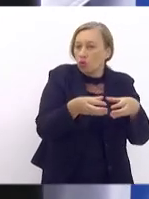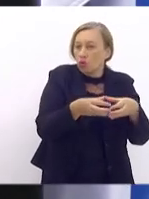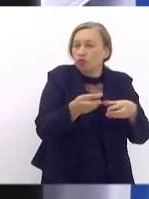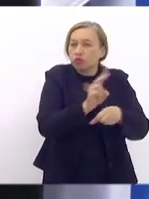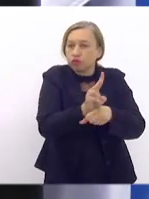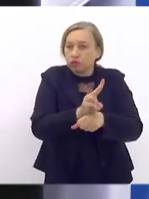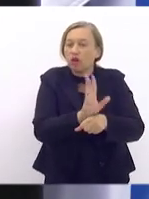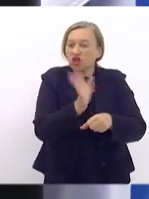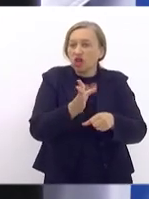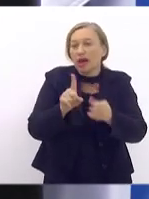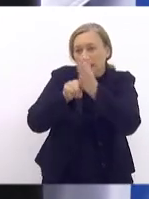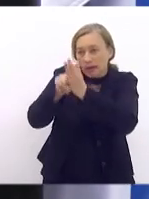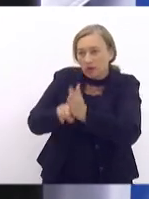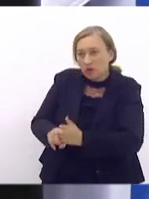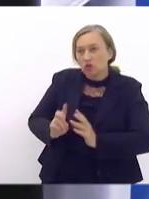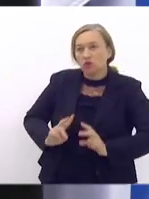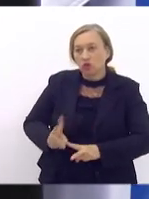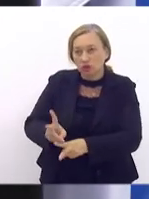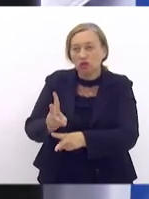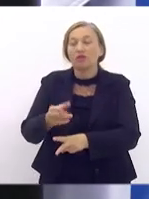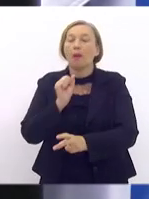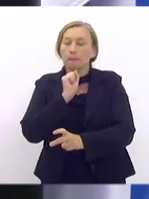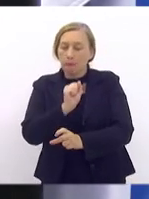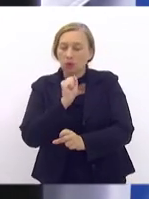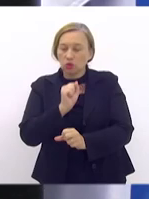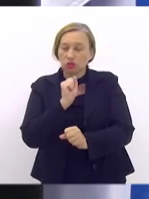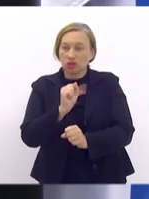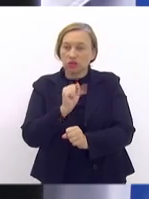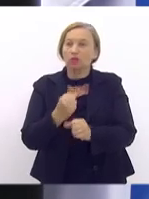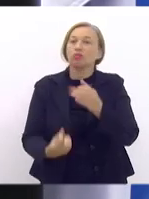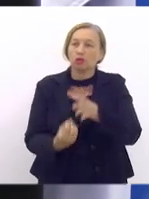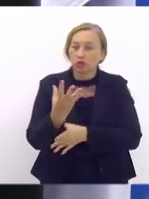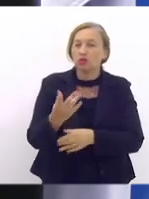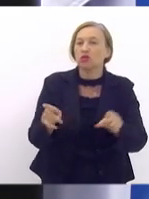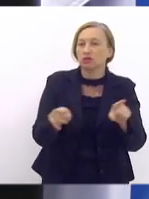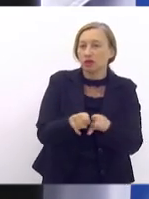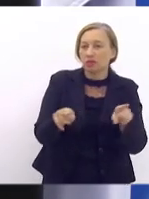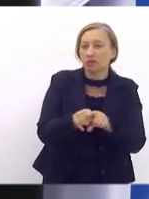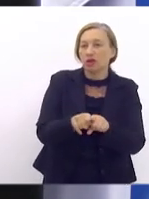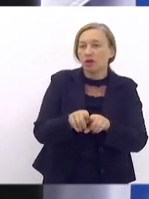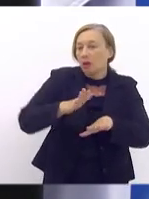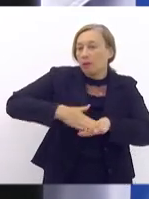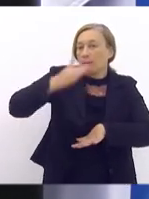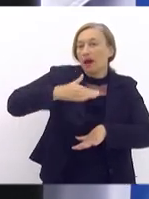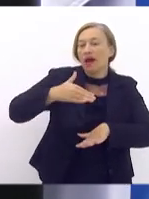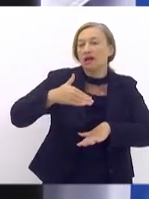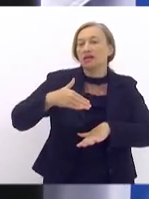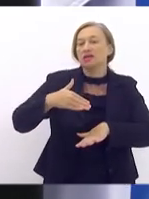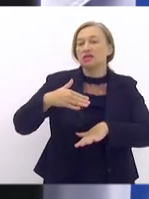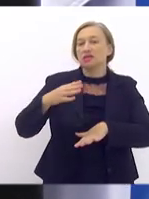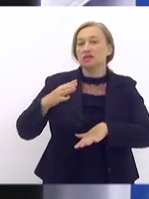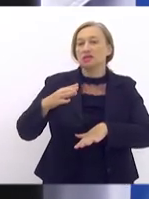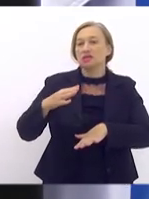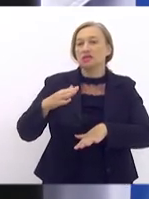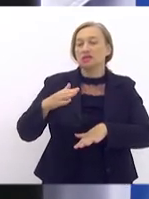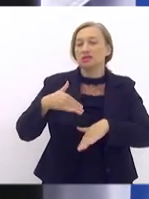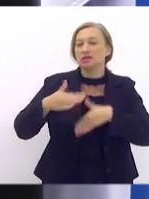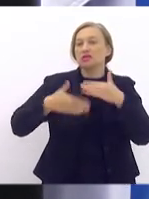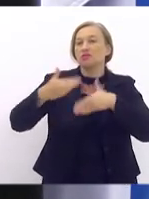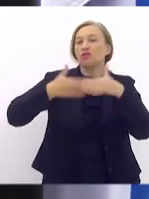as pesquisas que estão em andamento, acho que vai poder produzir também algo mais amplo e mais rico, pelo menos para